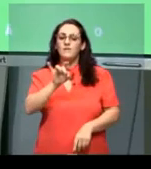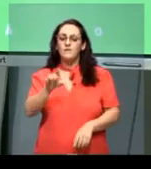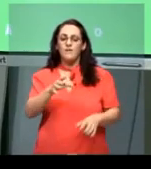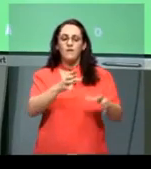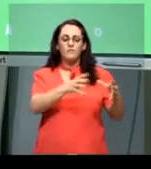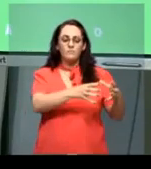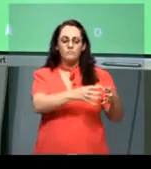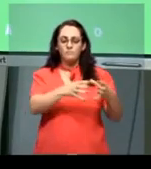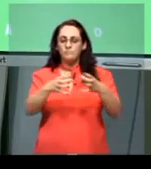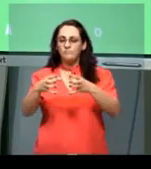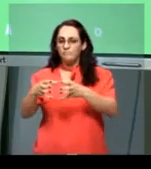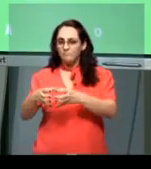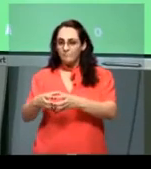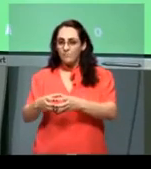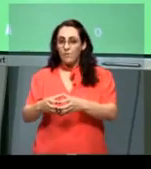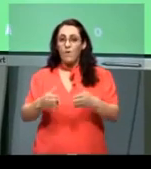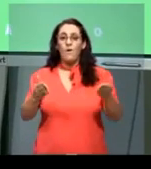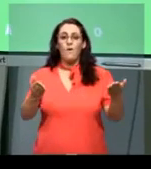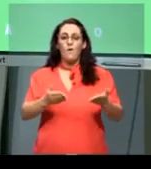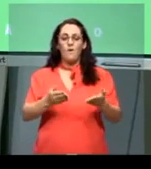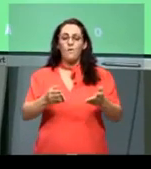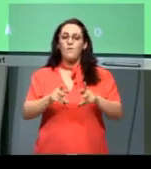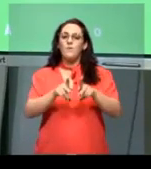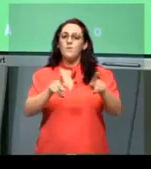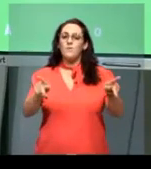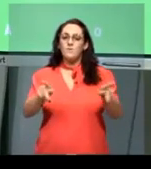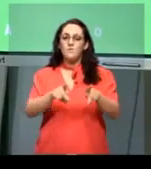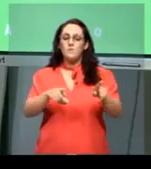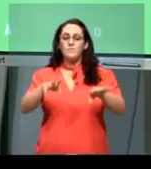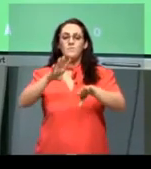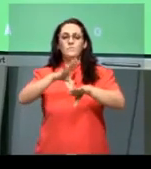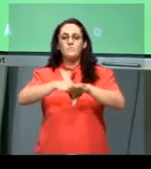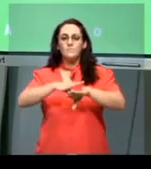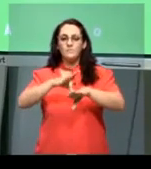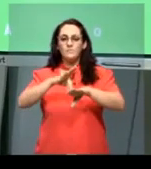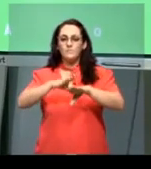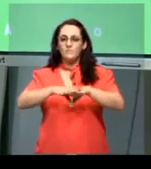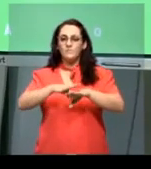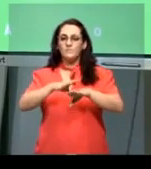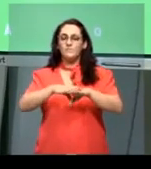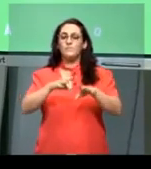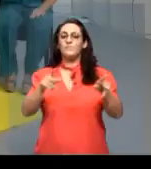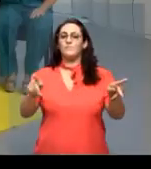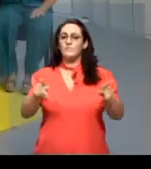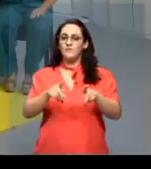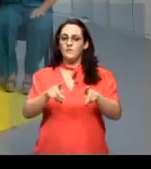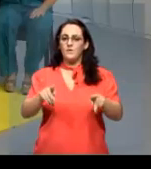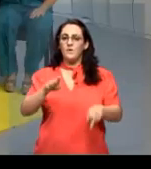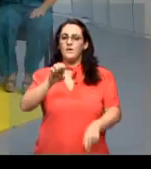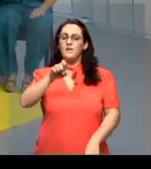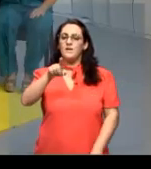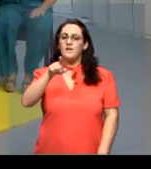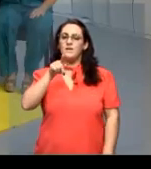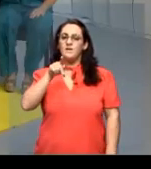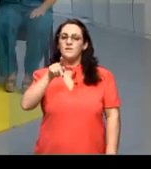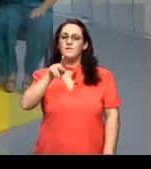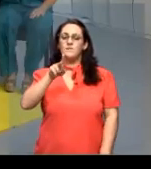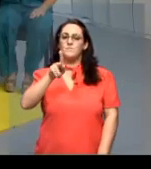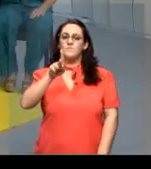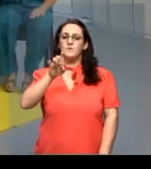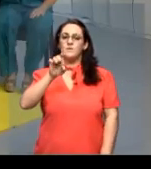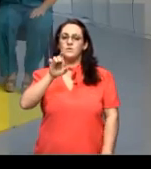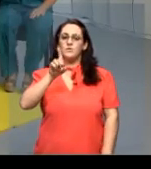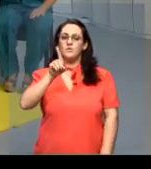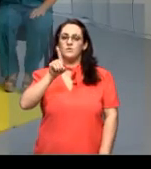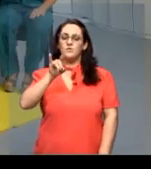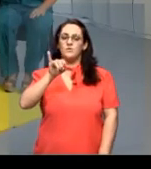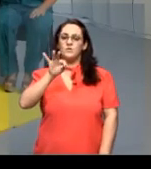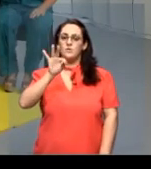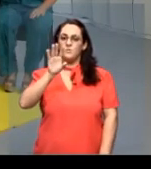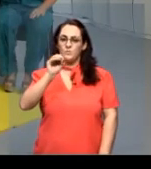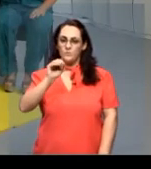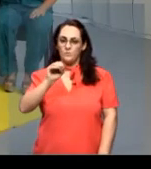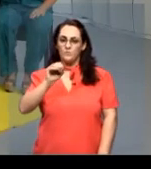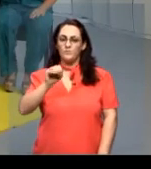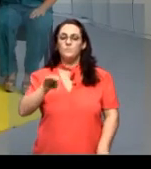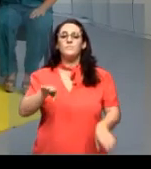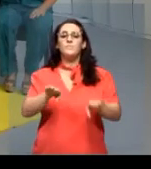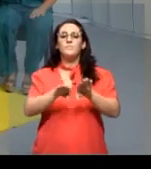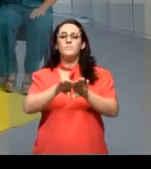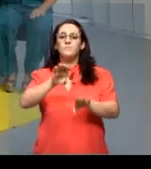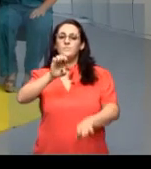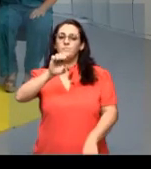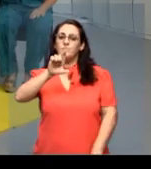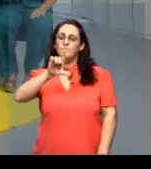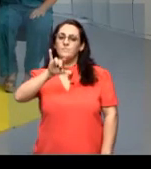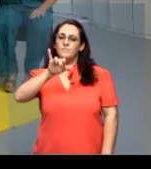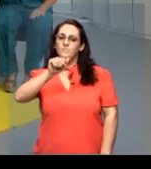bloco, estão aqui comigo os professores de matemática, o professor Expedito Pires e a professora Eliana